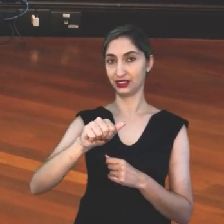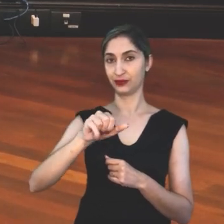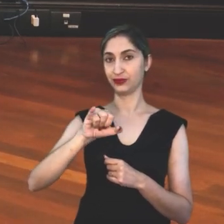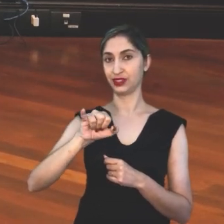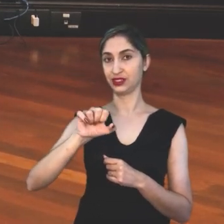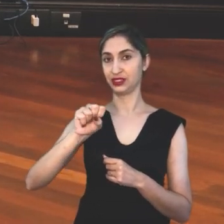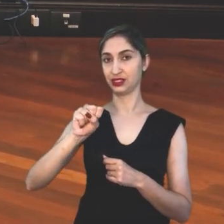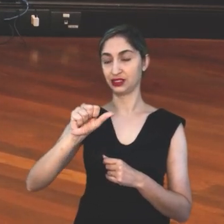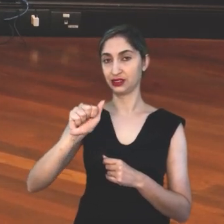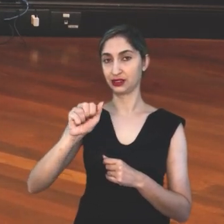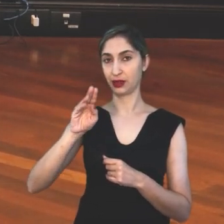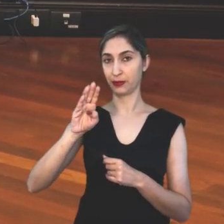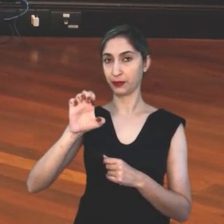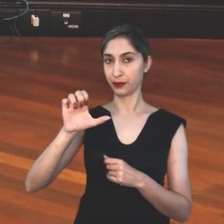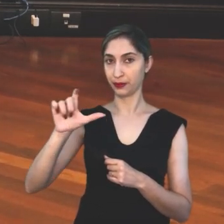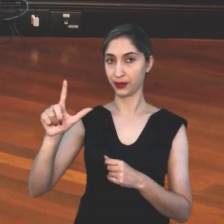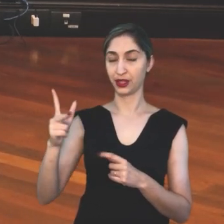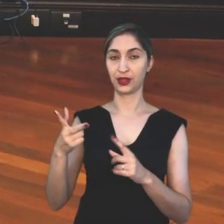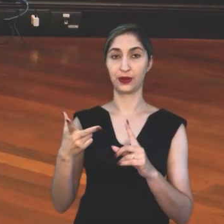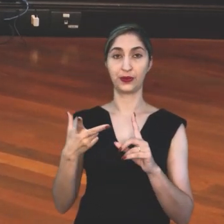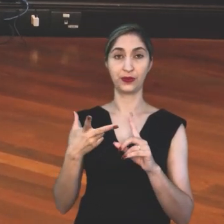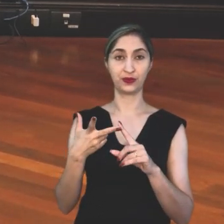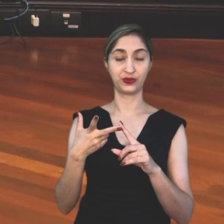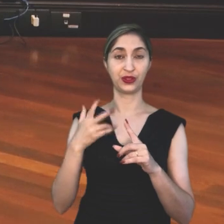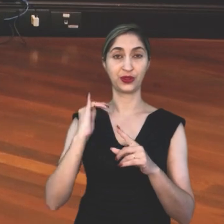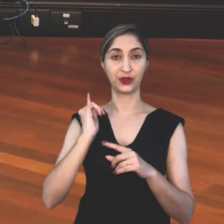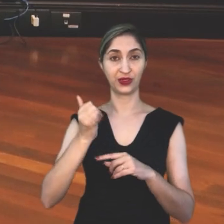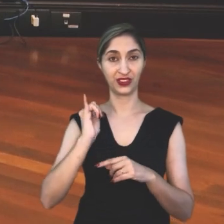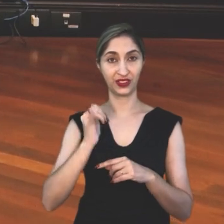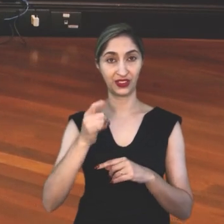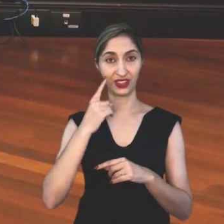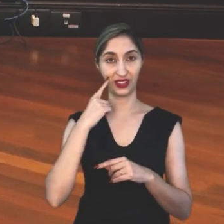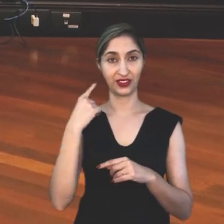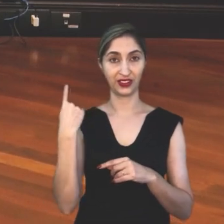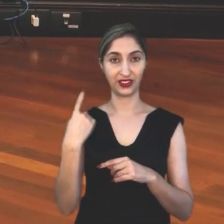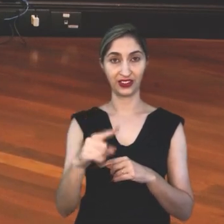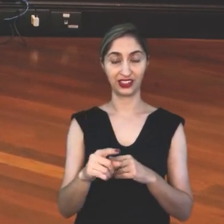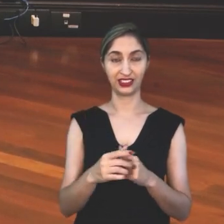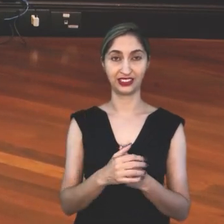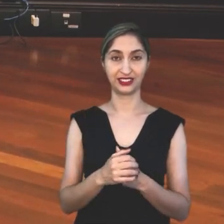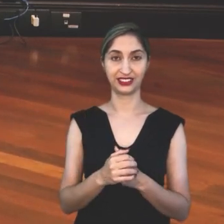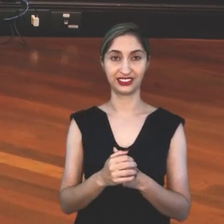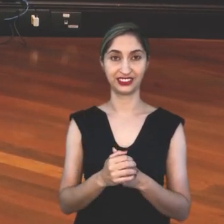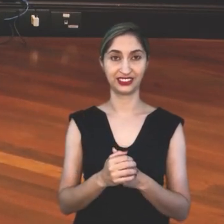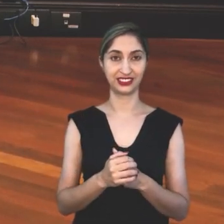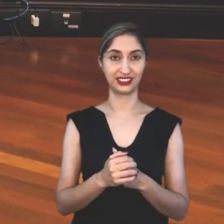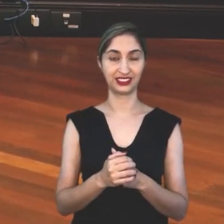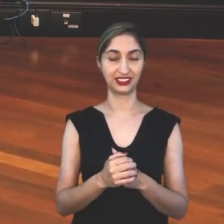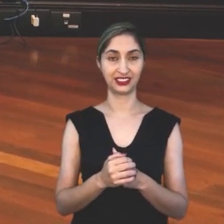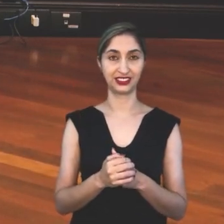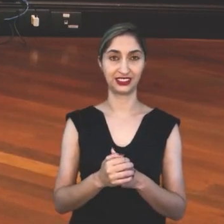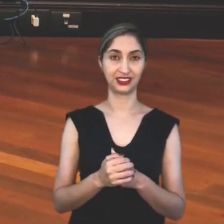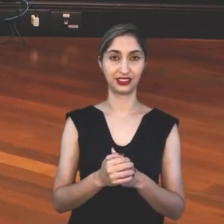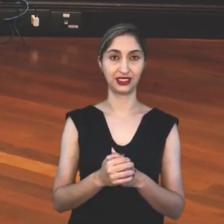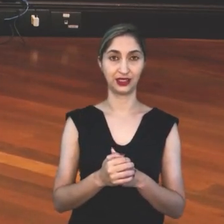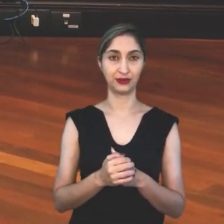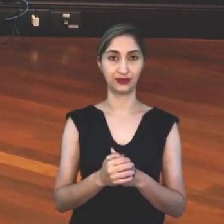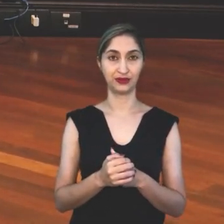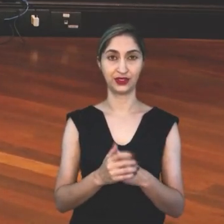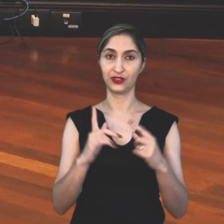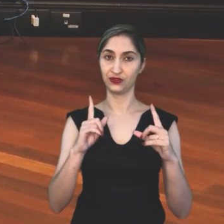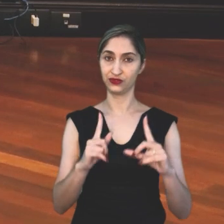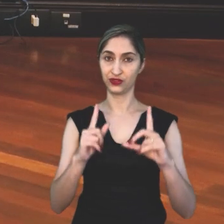éramos viajantes, aí a gente estava contando a história de como é que essa Dona Isabel nos recebe, como é que ela conta a gente no trabalho dela, o que ela ensina a gente a